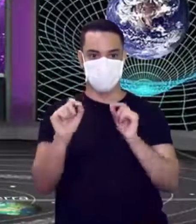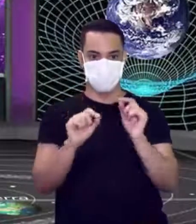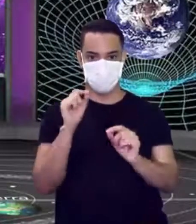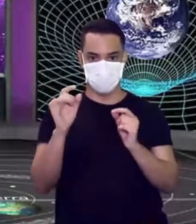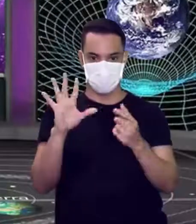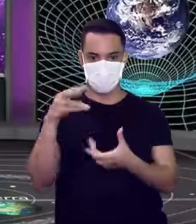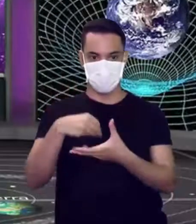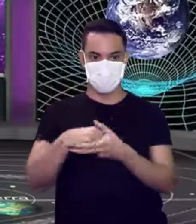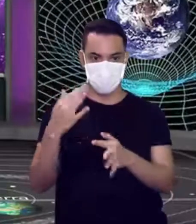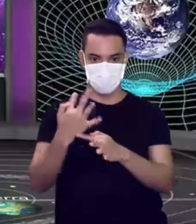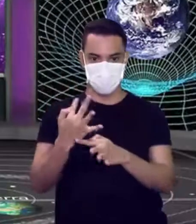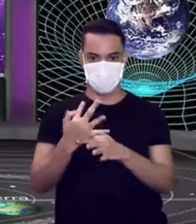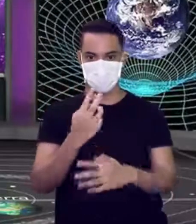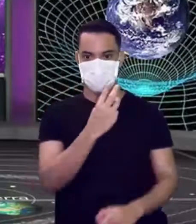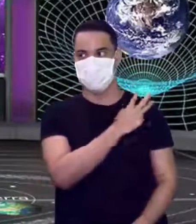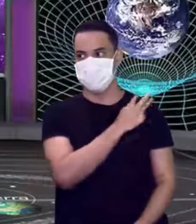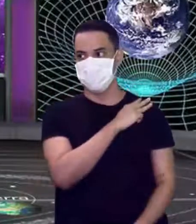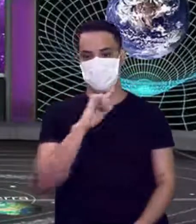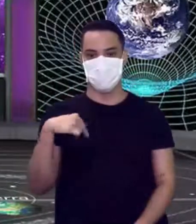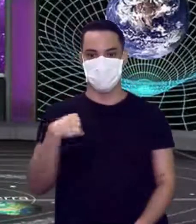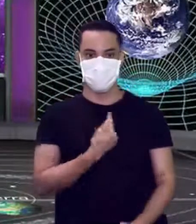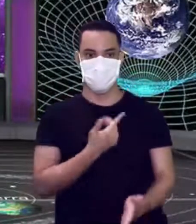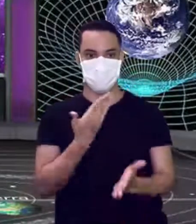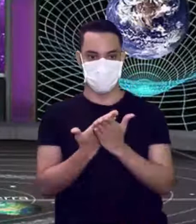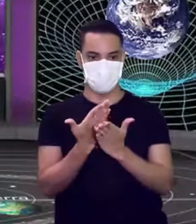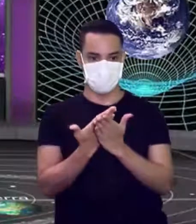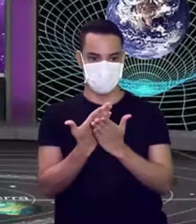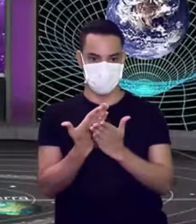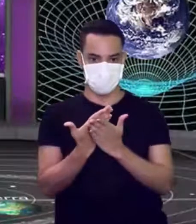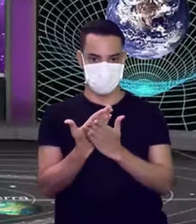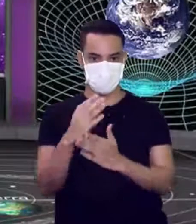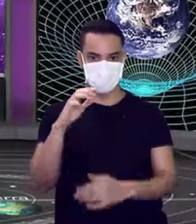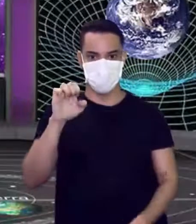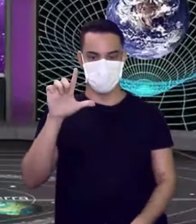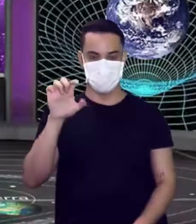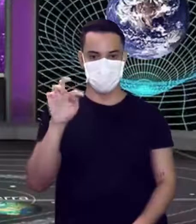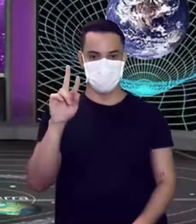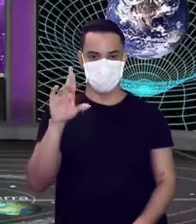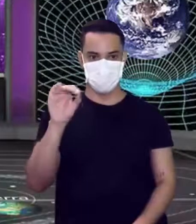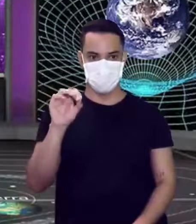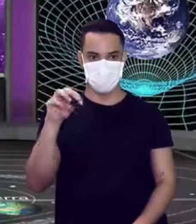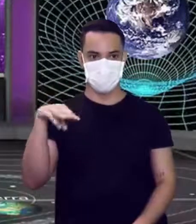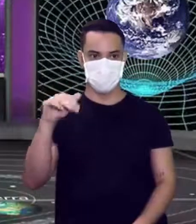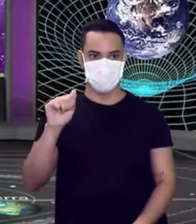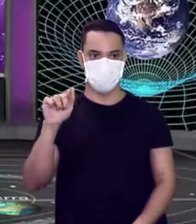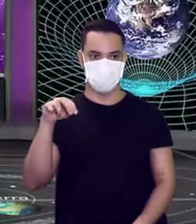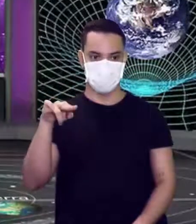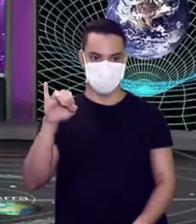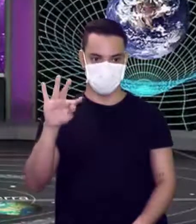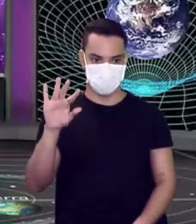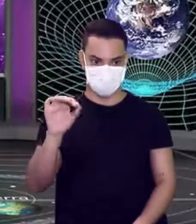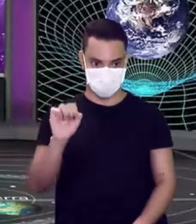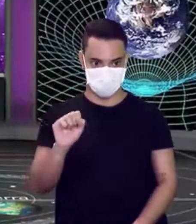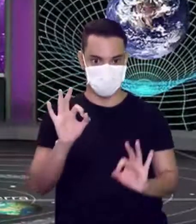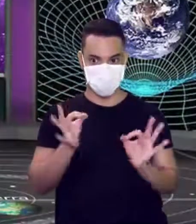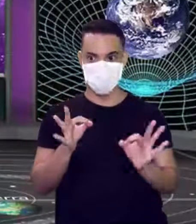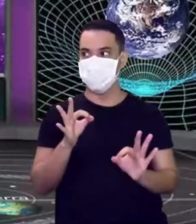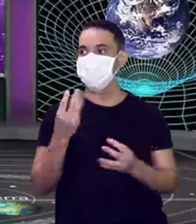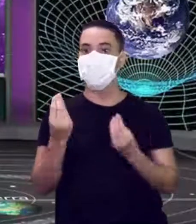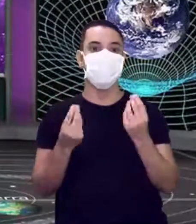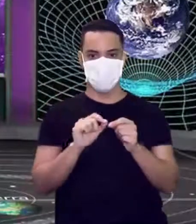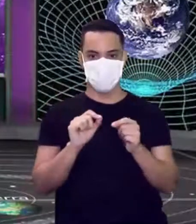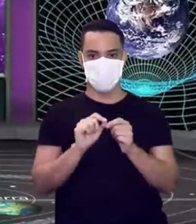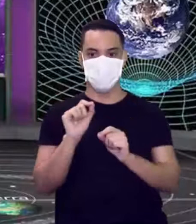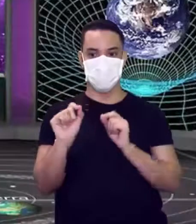ano nós vamos estudar fenômenos eletromagnéticos, ok? E como é que nós fizemos essa divisão?